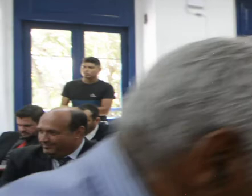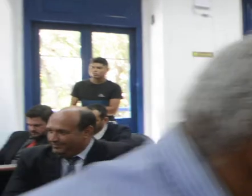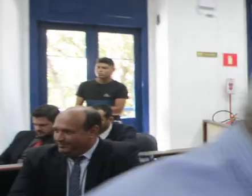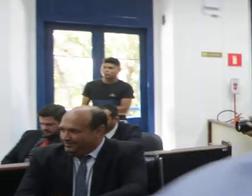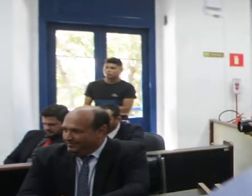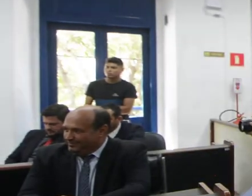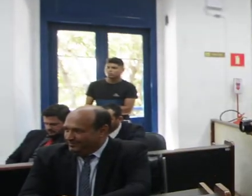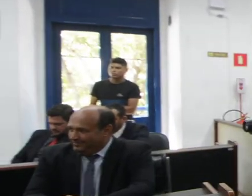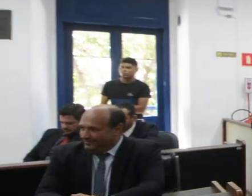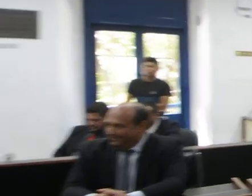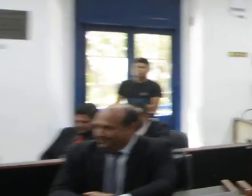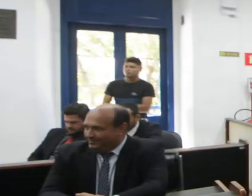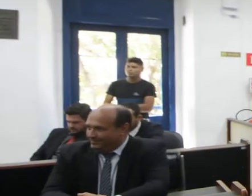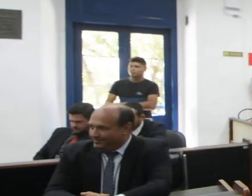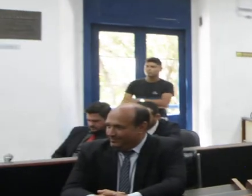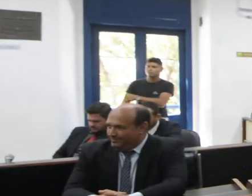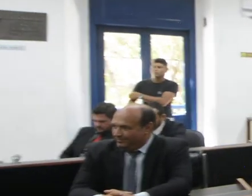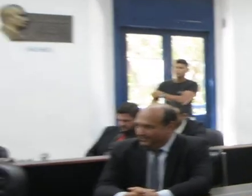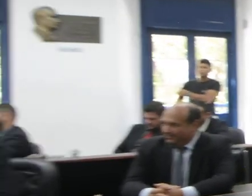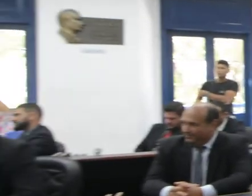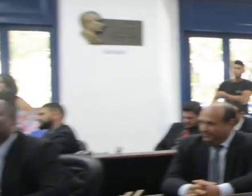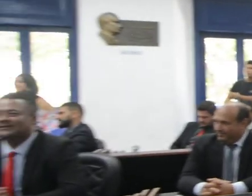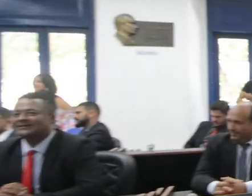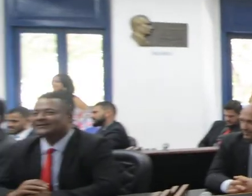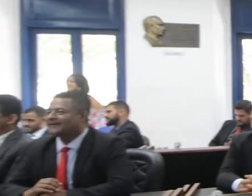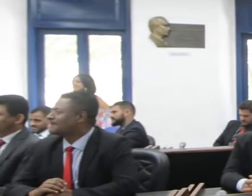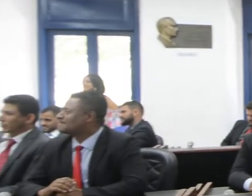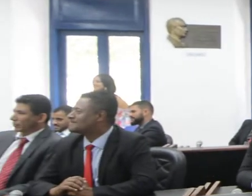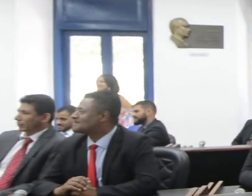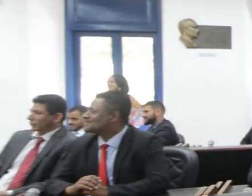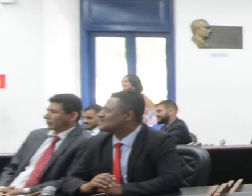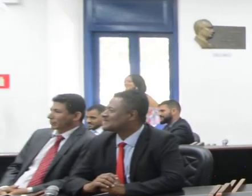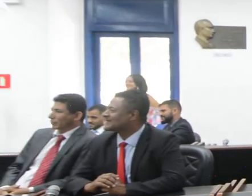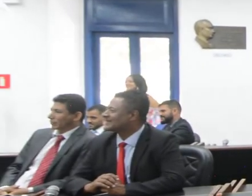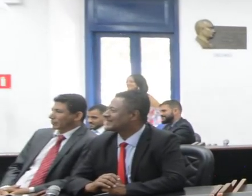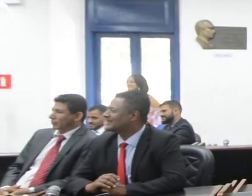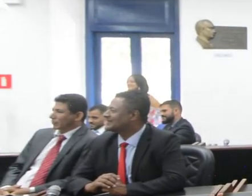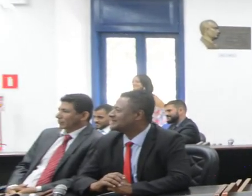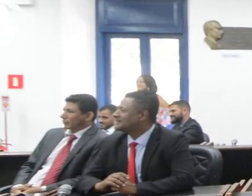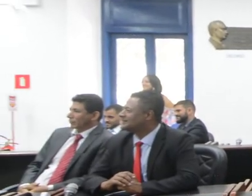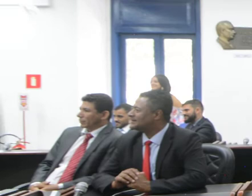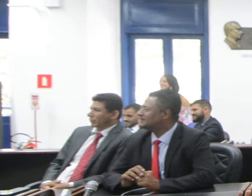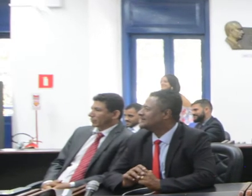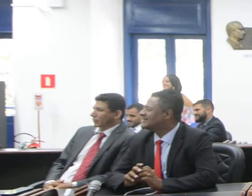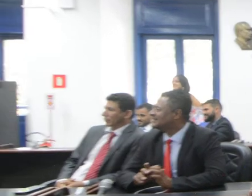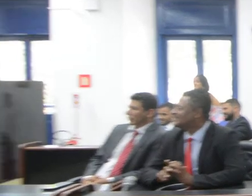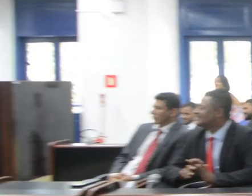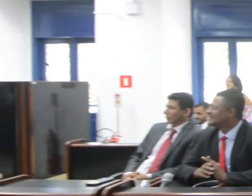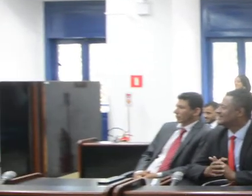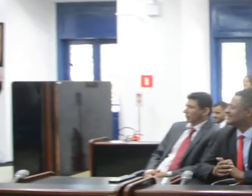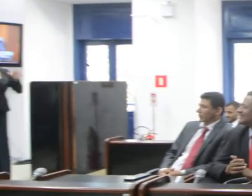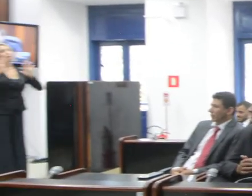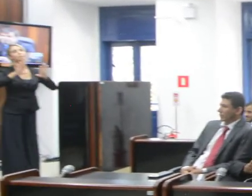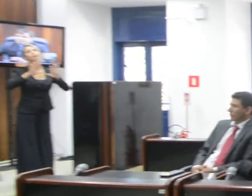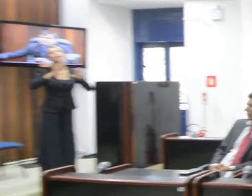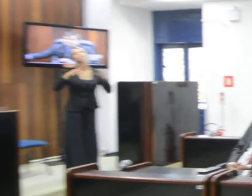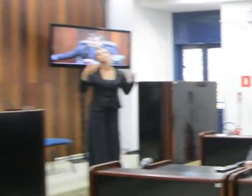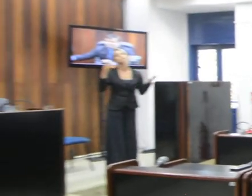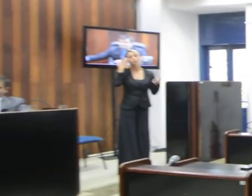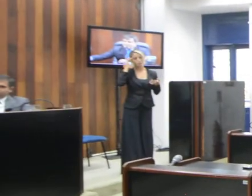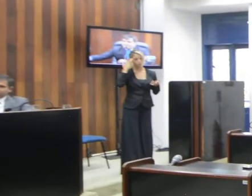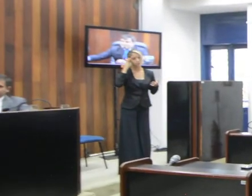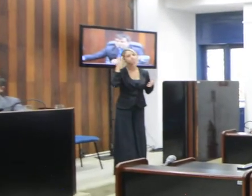olha, na minha época, junto com a Cirrocha, você não entrava não. Mas é o nosso jeito. Eu acho que